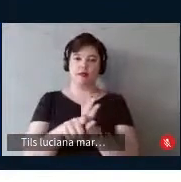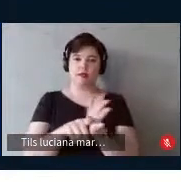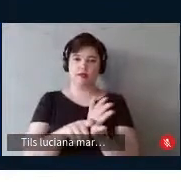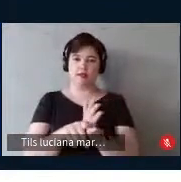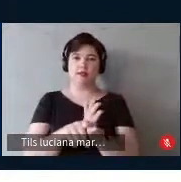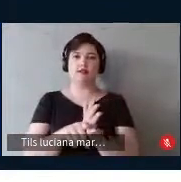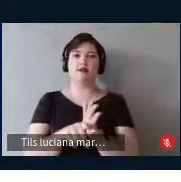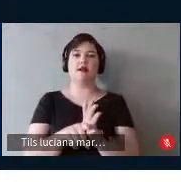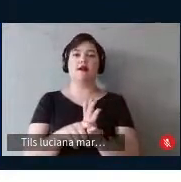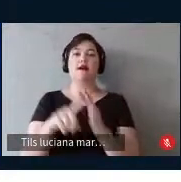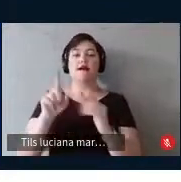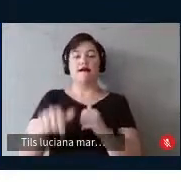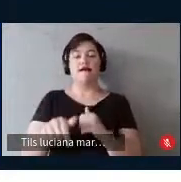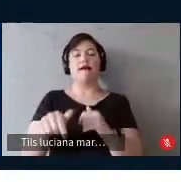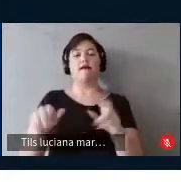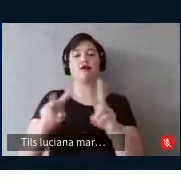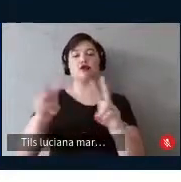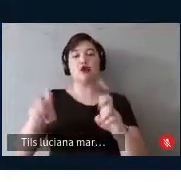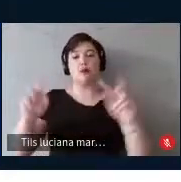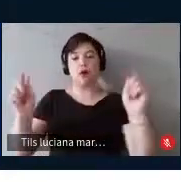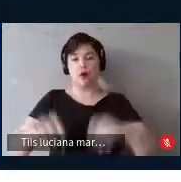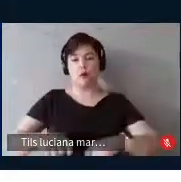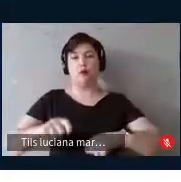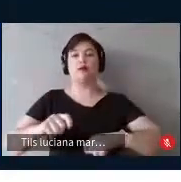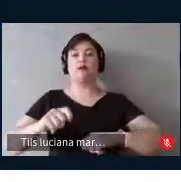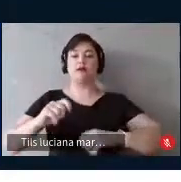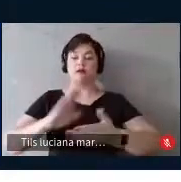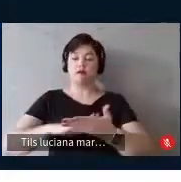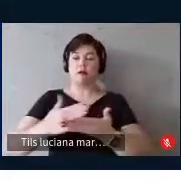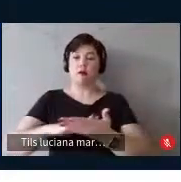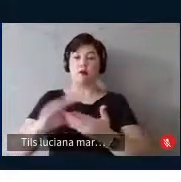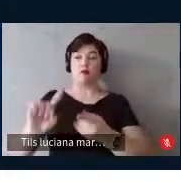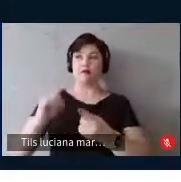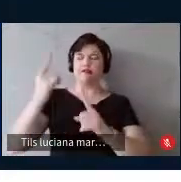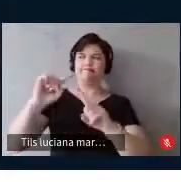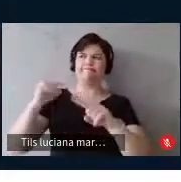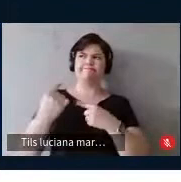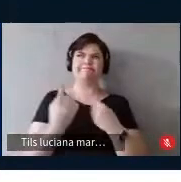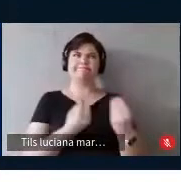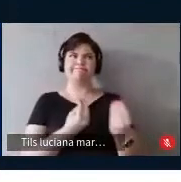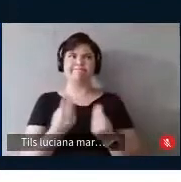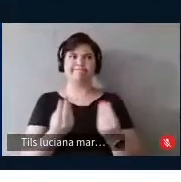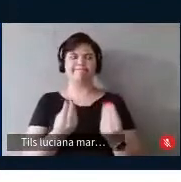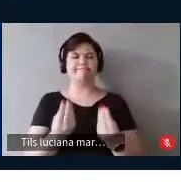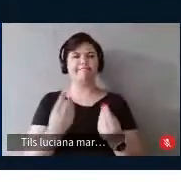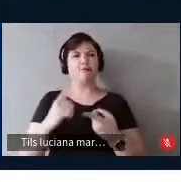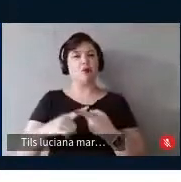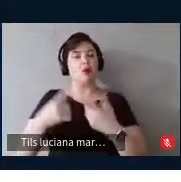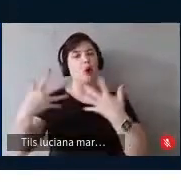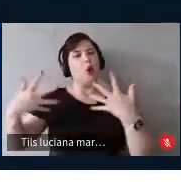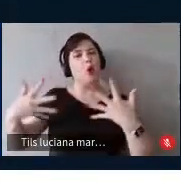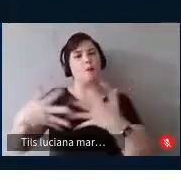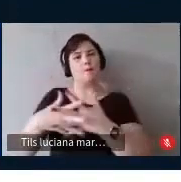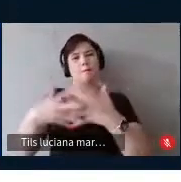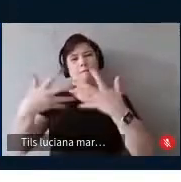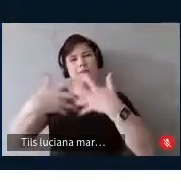que seria a questão da competência interpretativa, que foi o primeiro desafio. Foi muito complexo